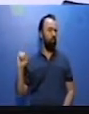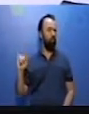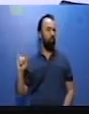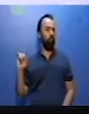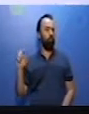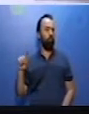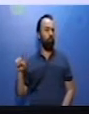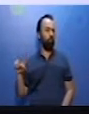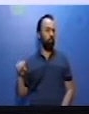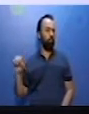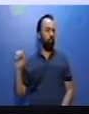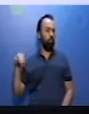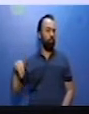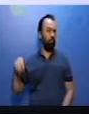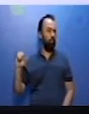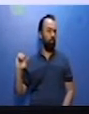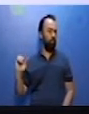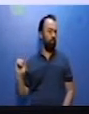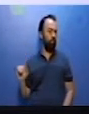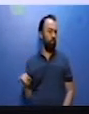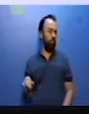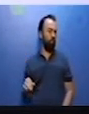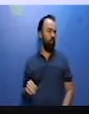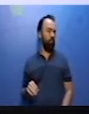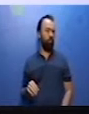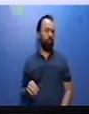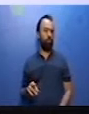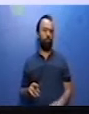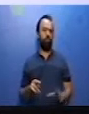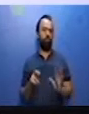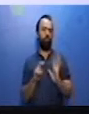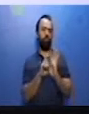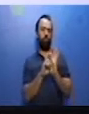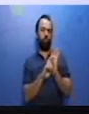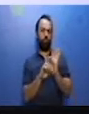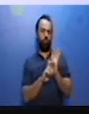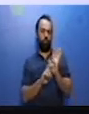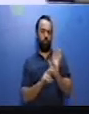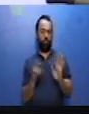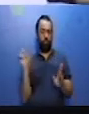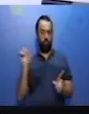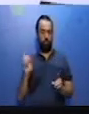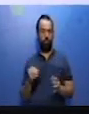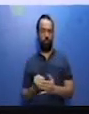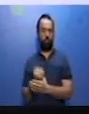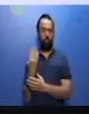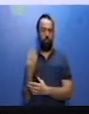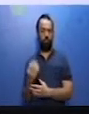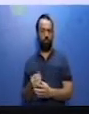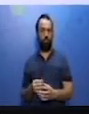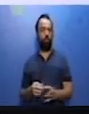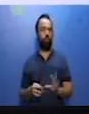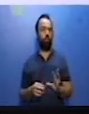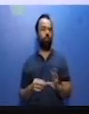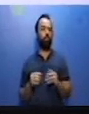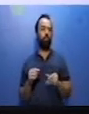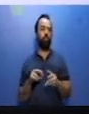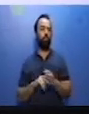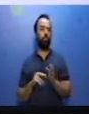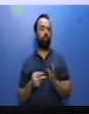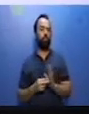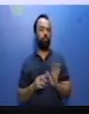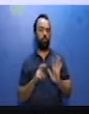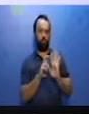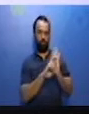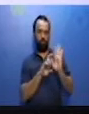nome algoritmo e é uma sequência de regras você faz umas regras